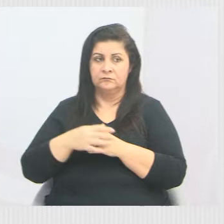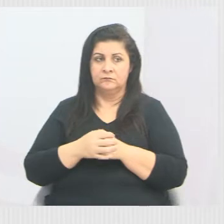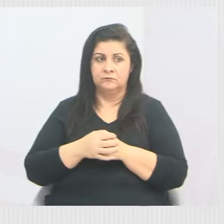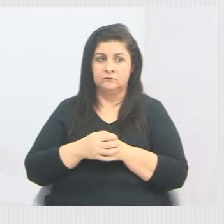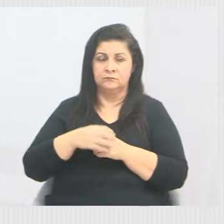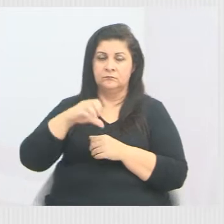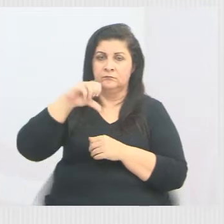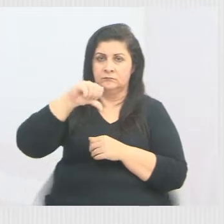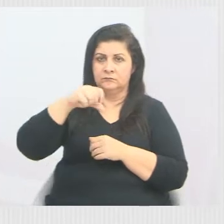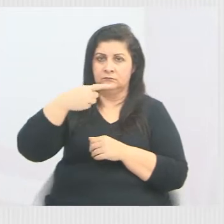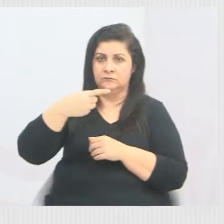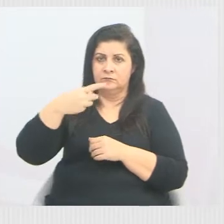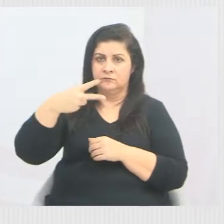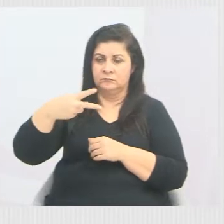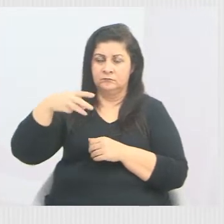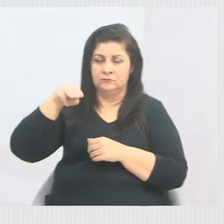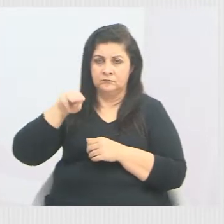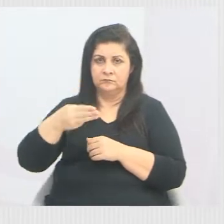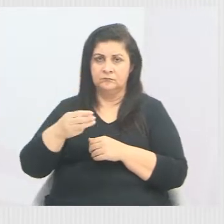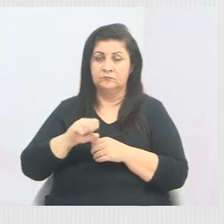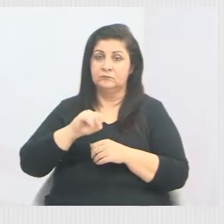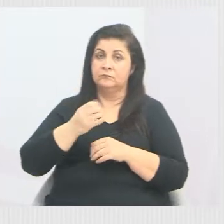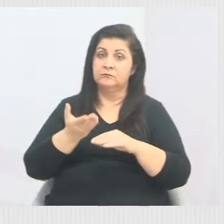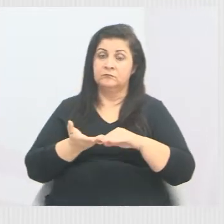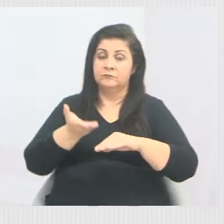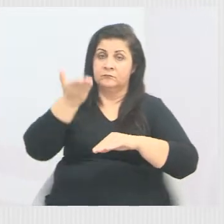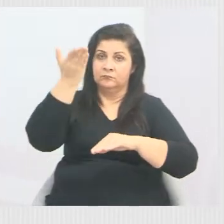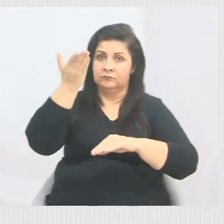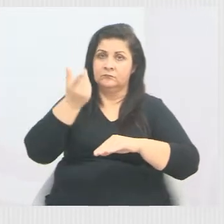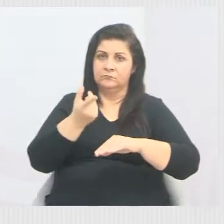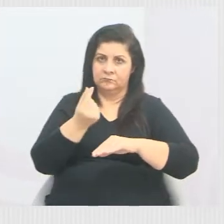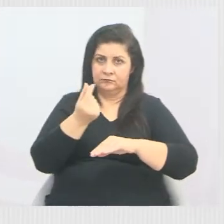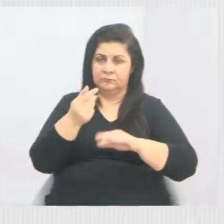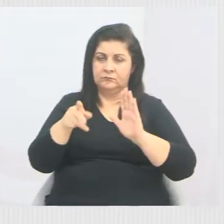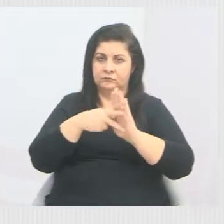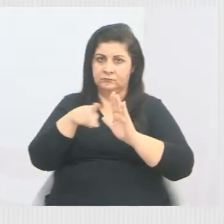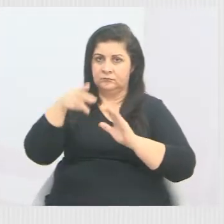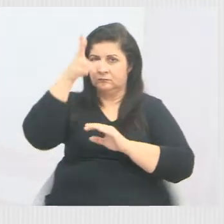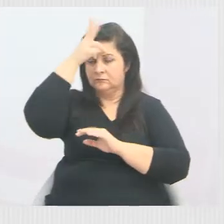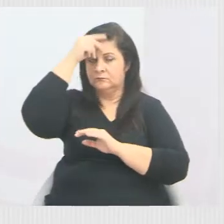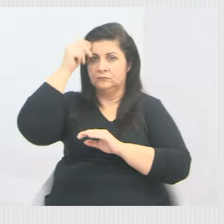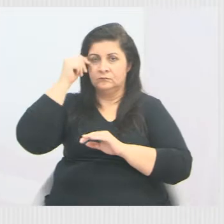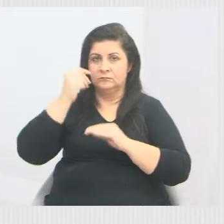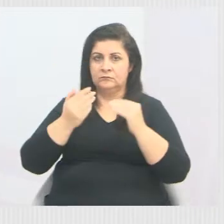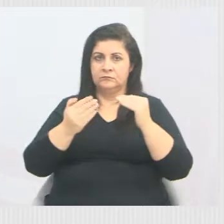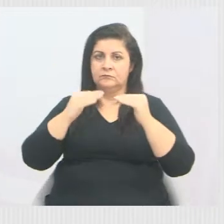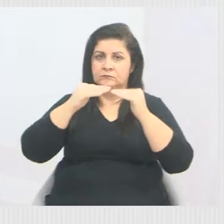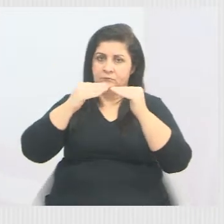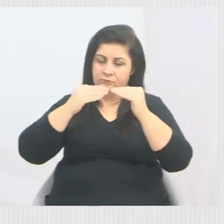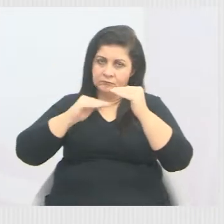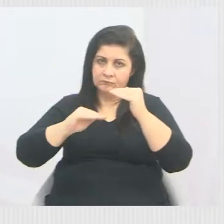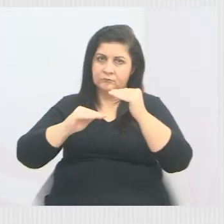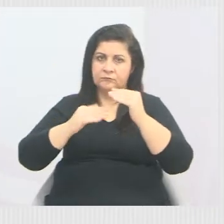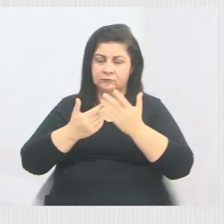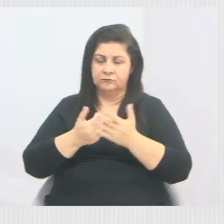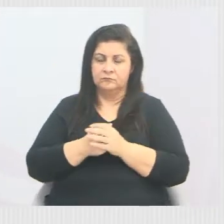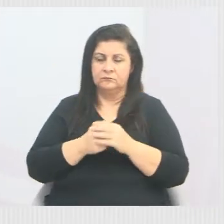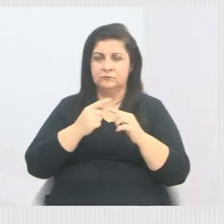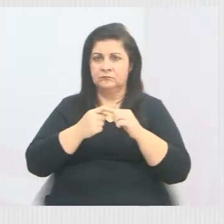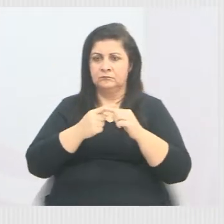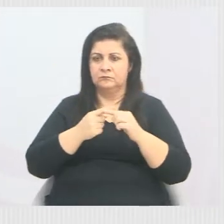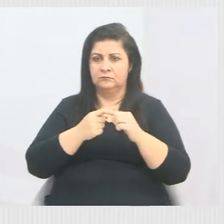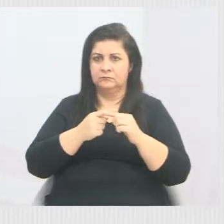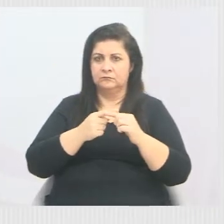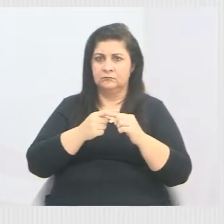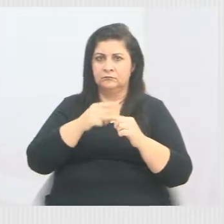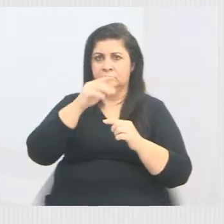estamos 912. Então, quando você tem um aumento da receita, você tem o indicador caindo, consequentemente, porque se o cálculo é